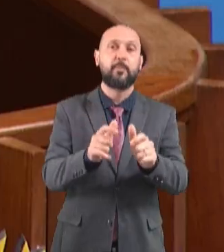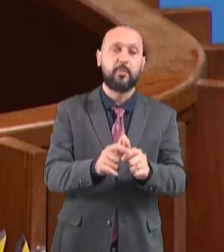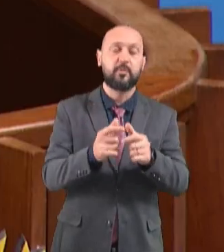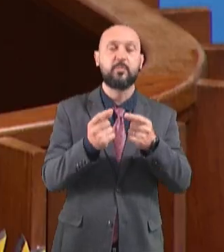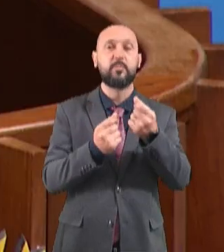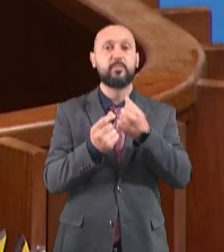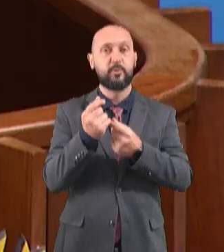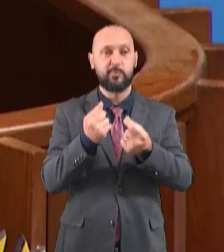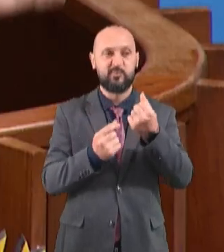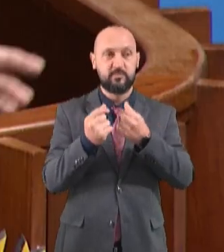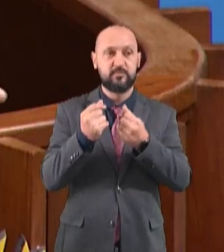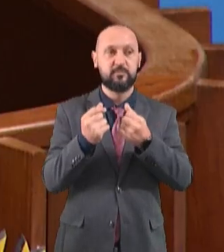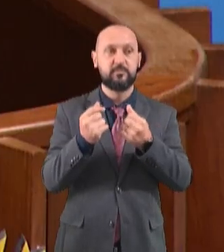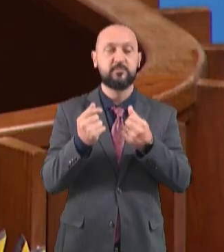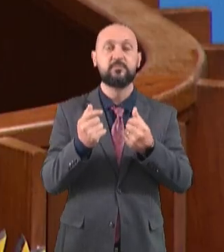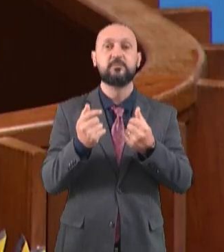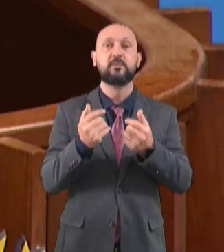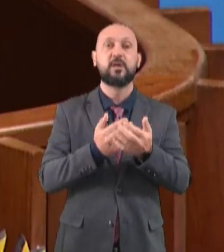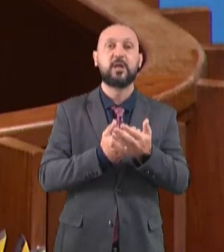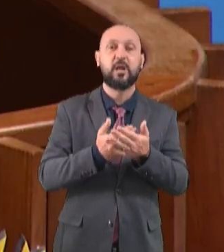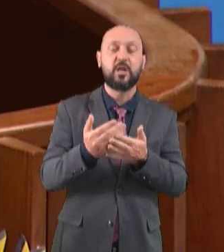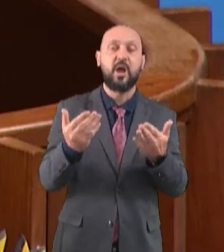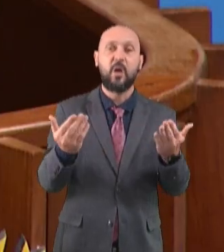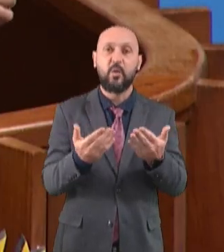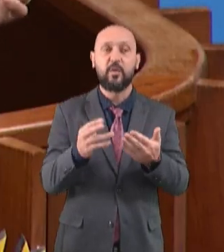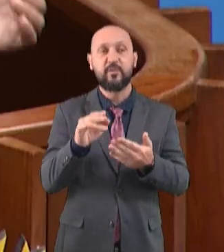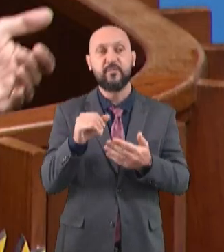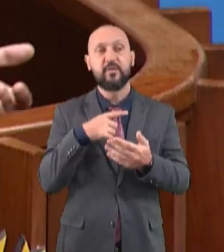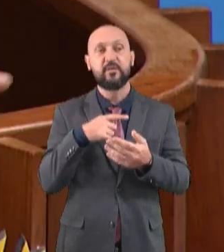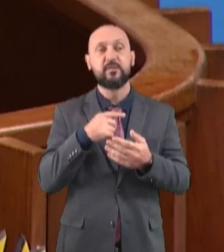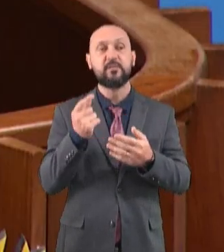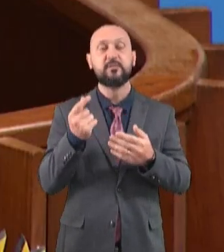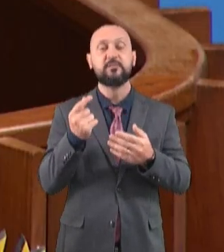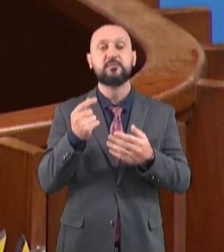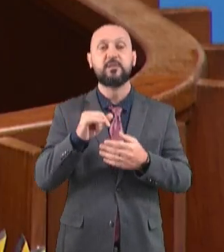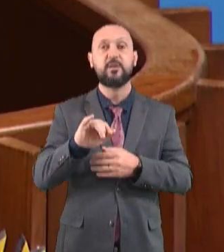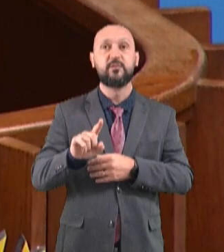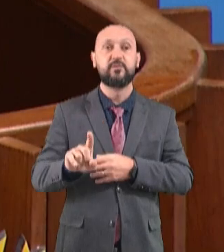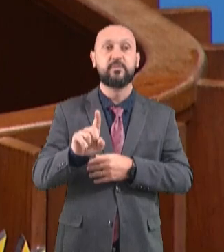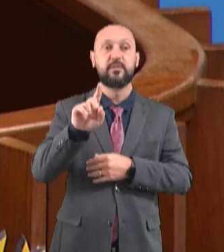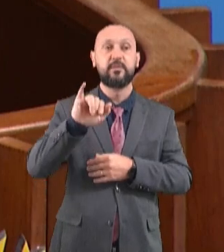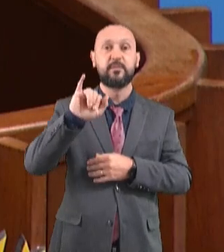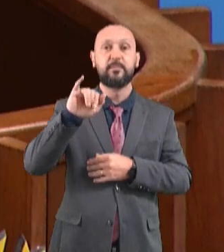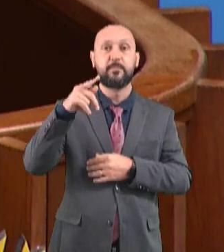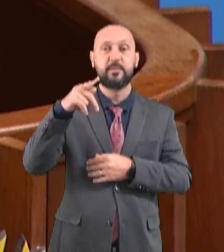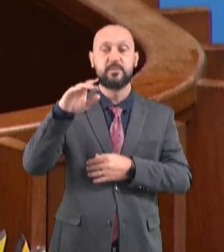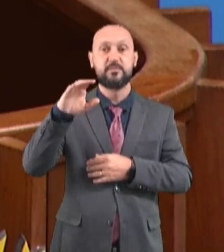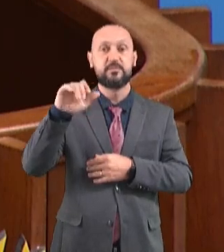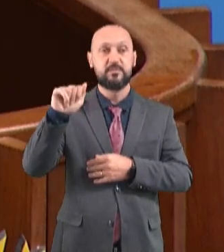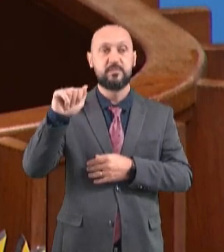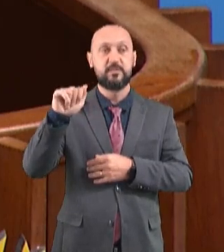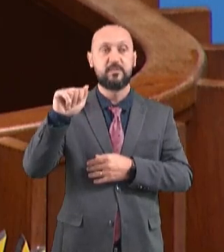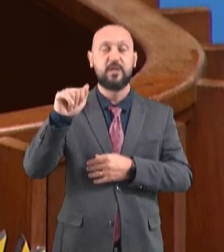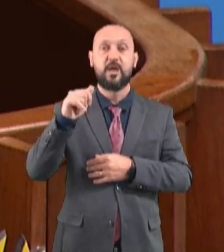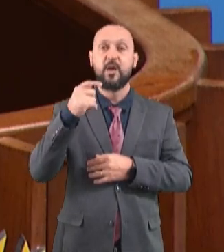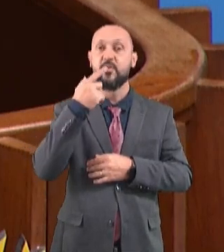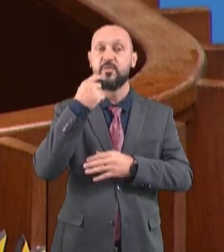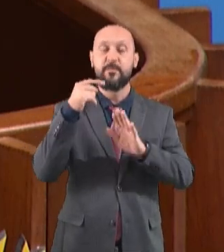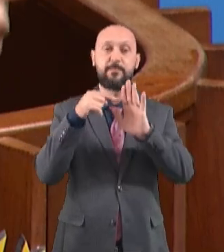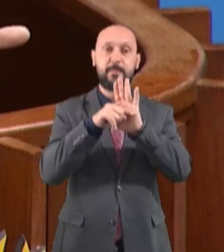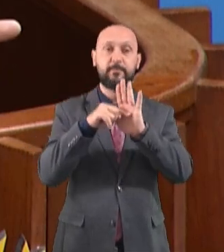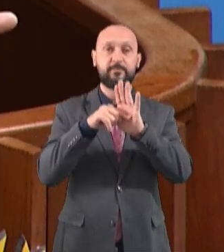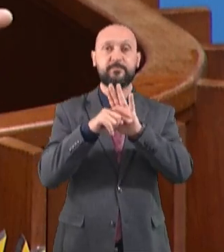uma economia que entra em recessão, que agora inclusive está tendo queda de inflação e IPCA negativo, que já é sintoma